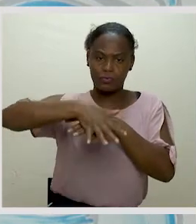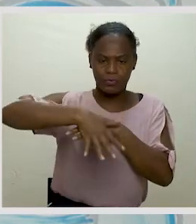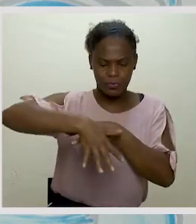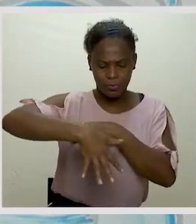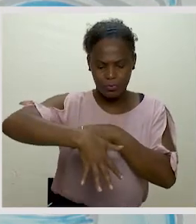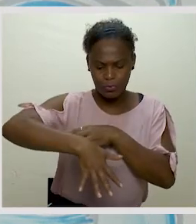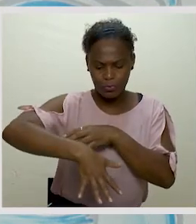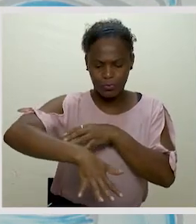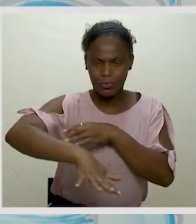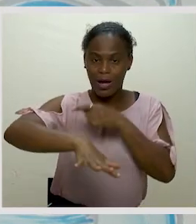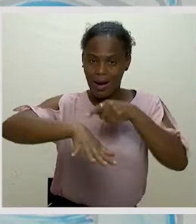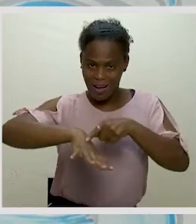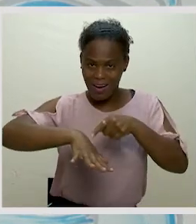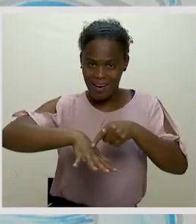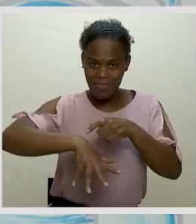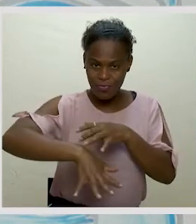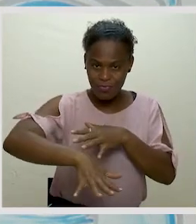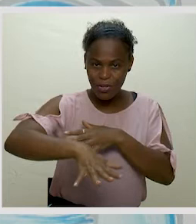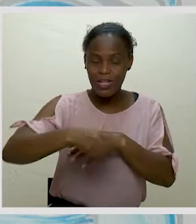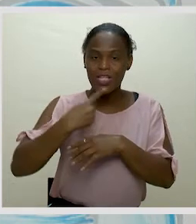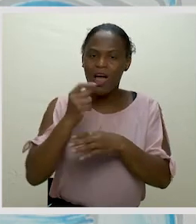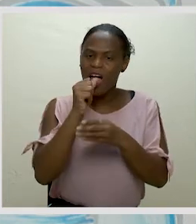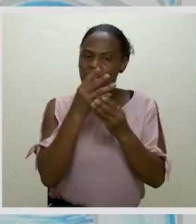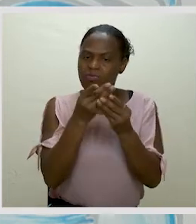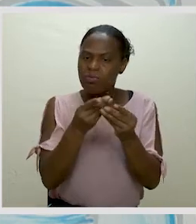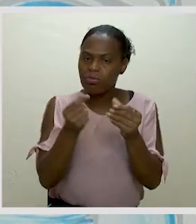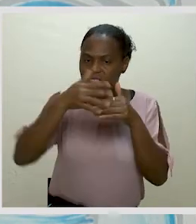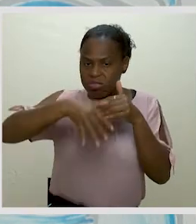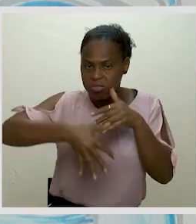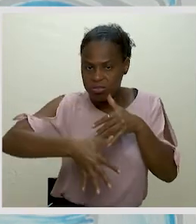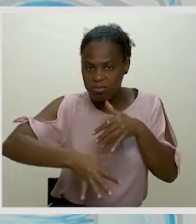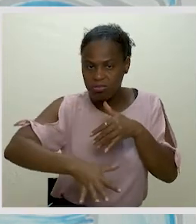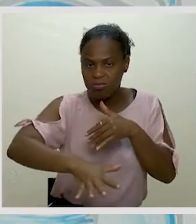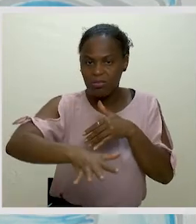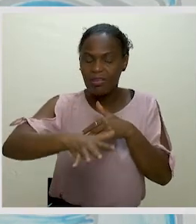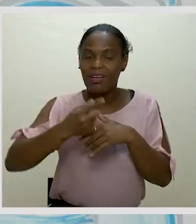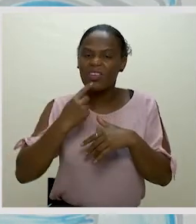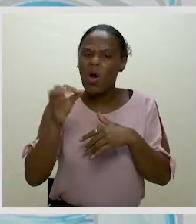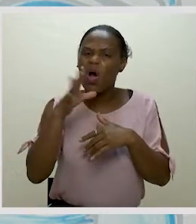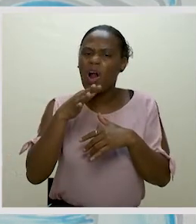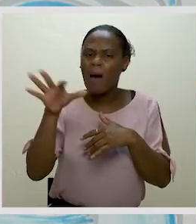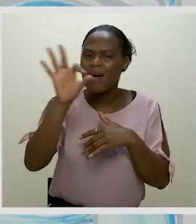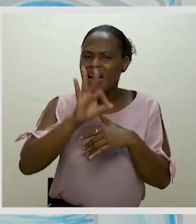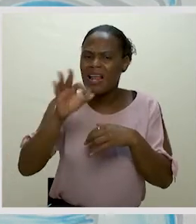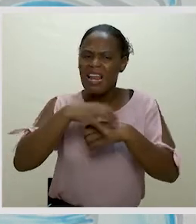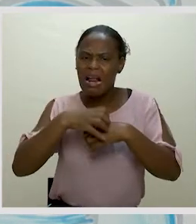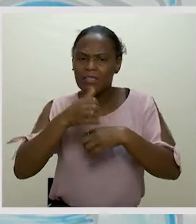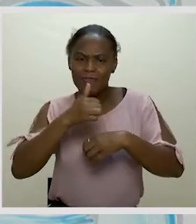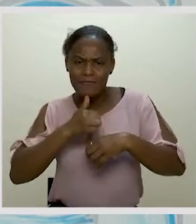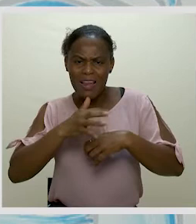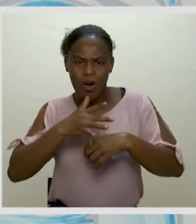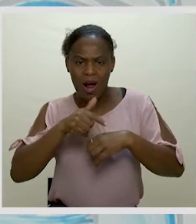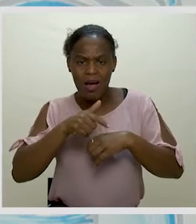naquela imagem anterior do vulcão, aquilo que está no estado líquido, né, que aparece com a cor amarela,